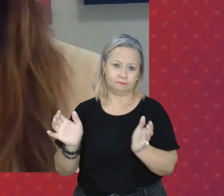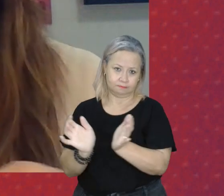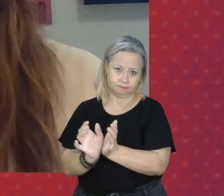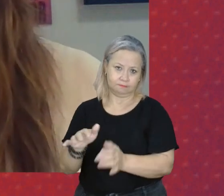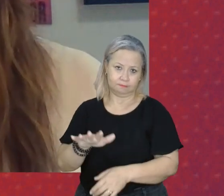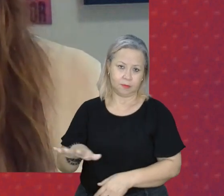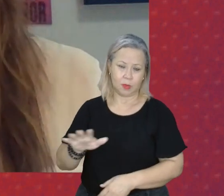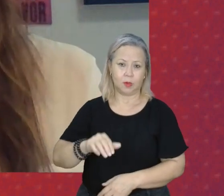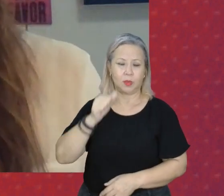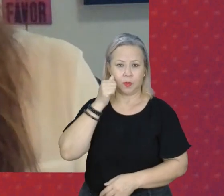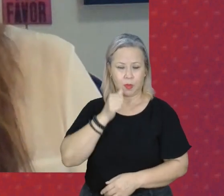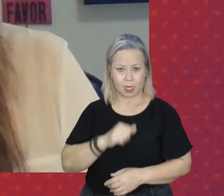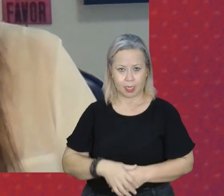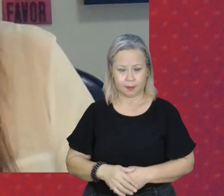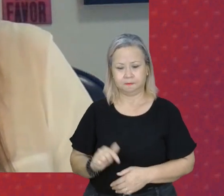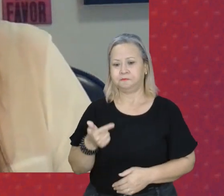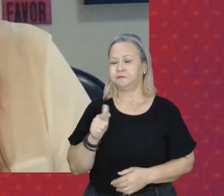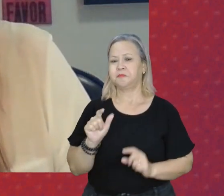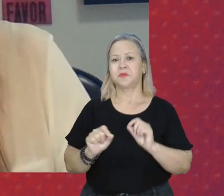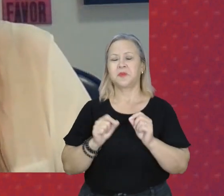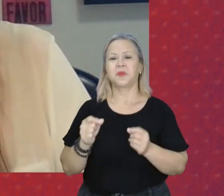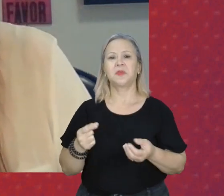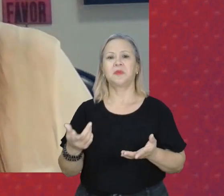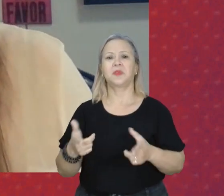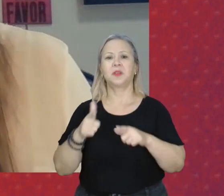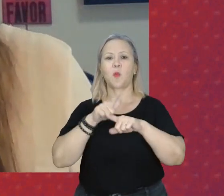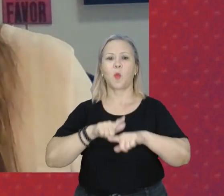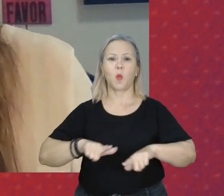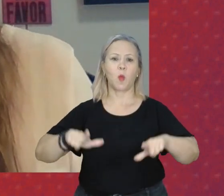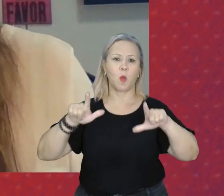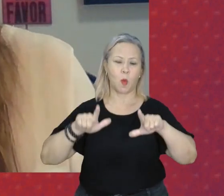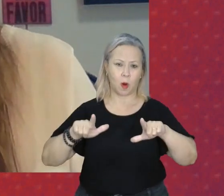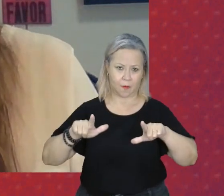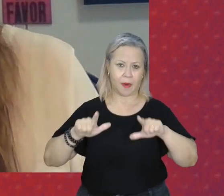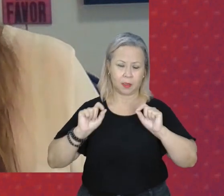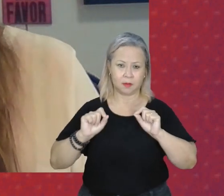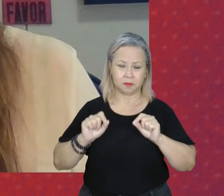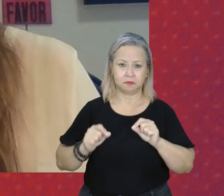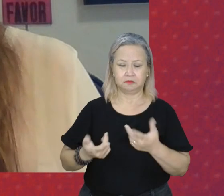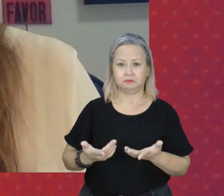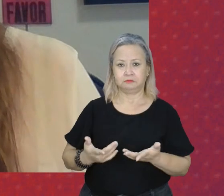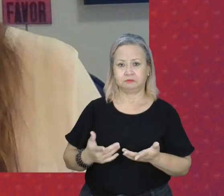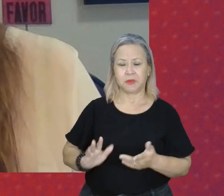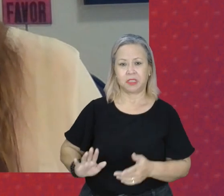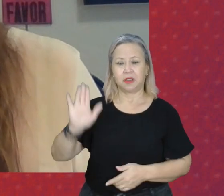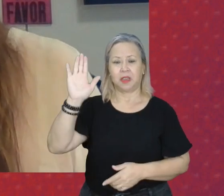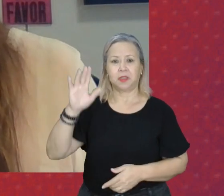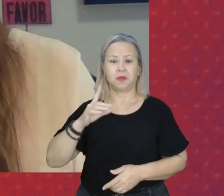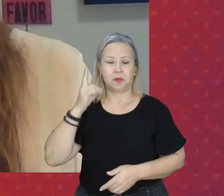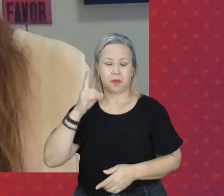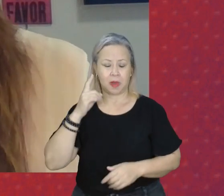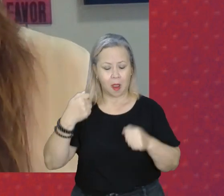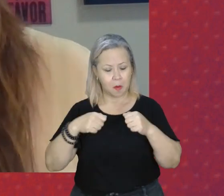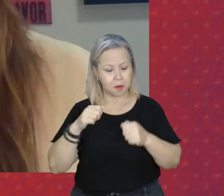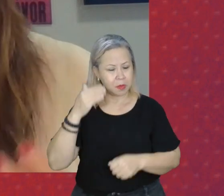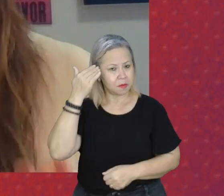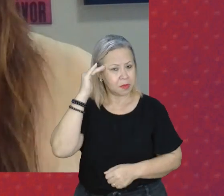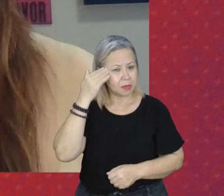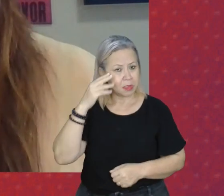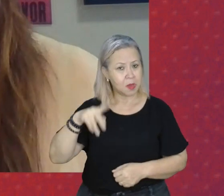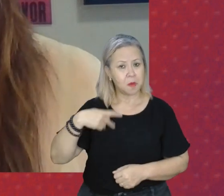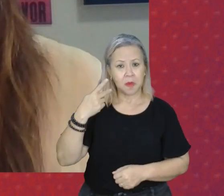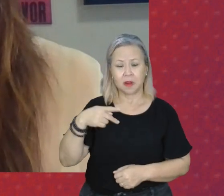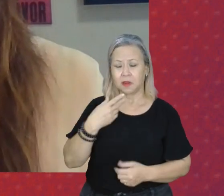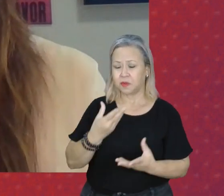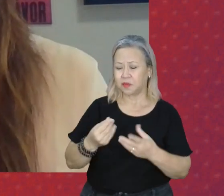Para a gente não ter esse esvaziamento das candidaturas de deputadas, né? Porque a gente precisa entender que o parlamento é